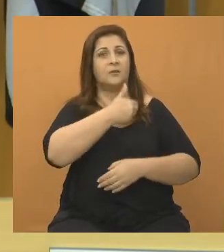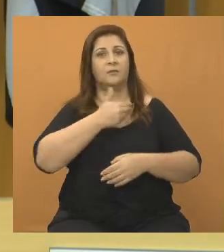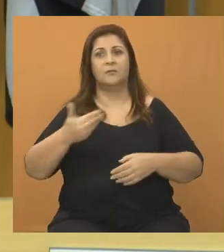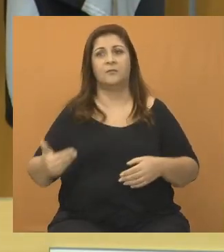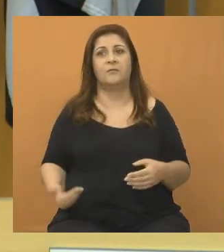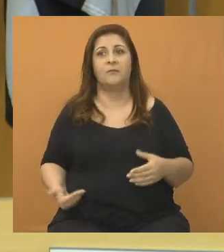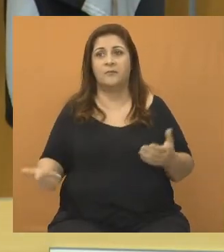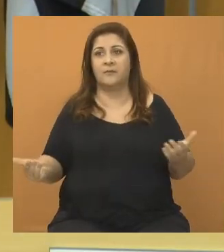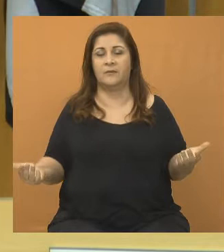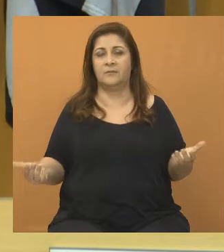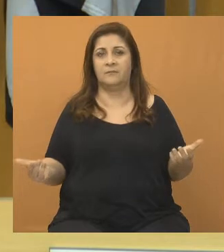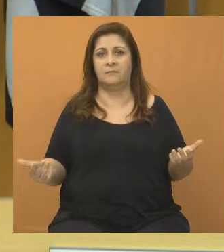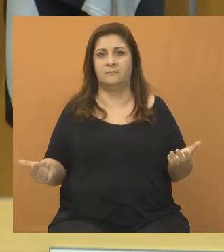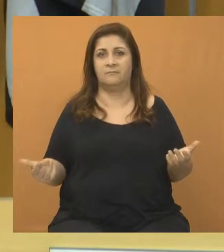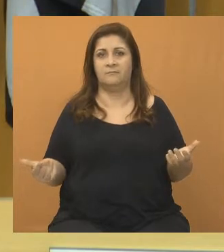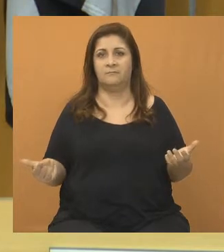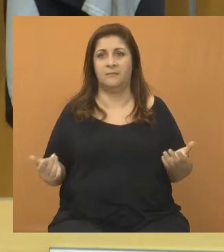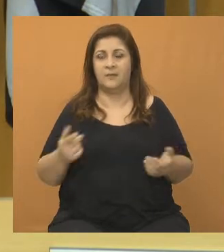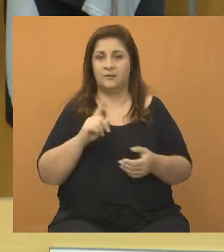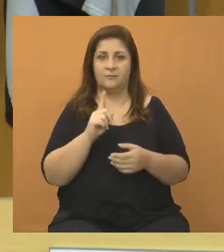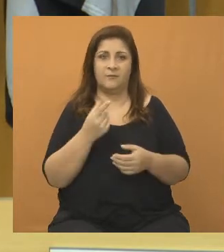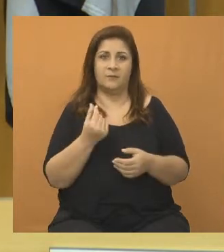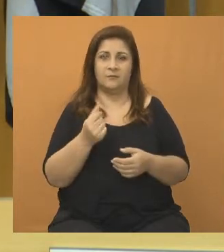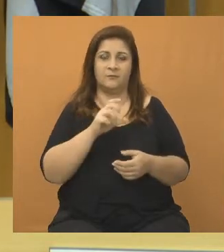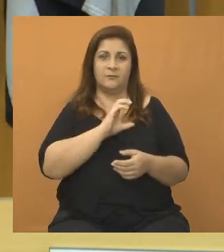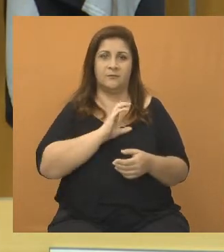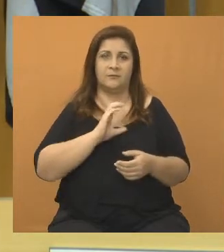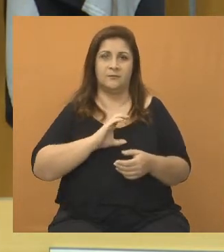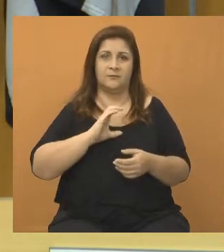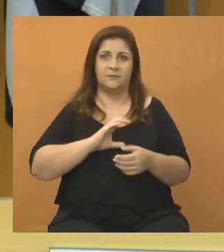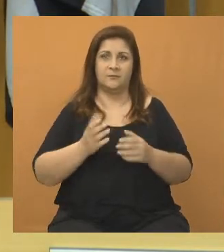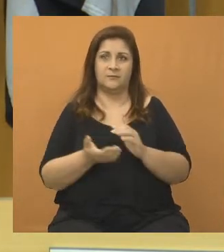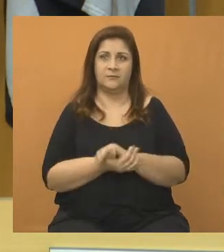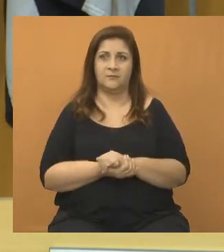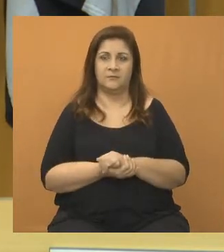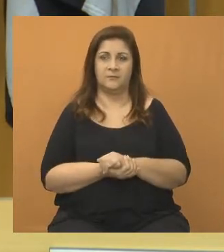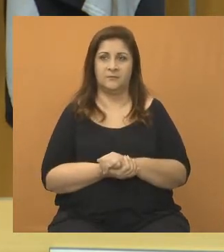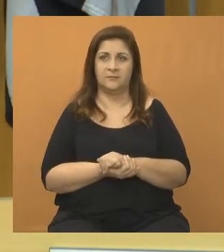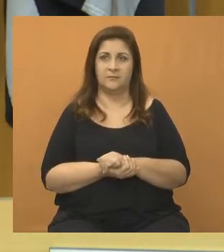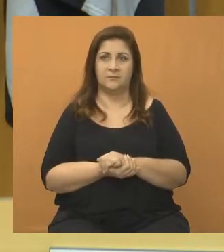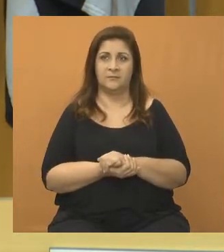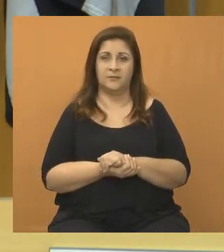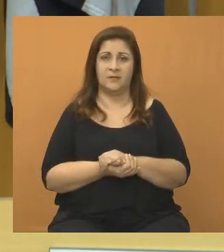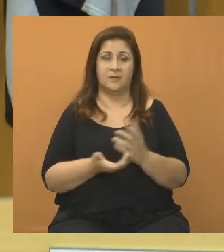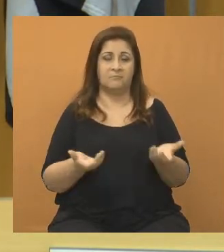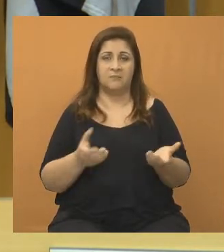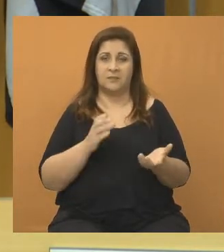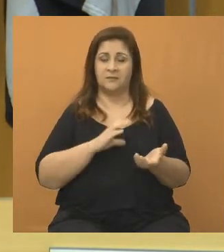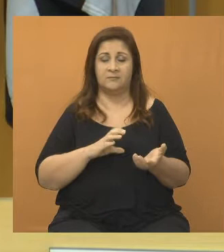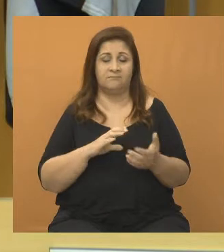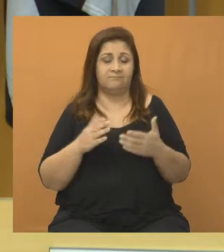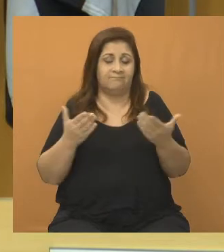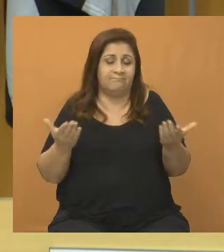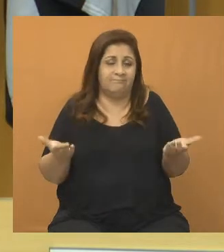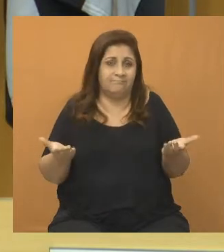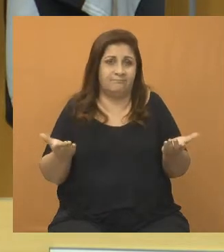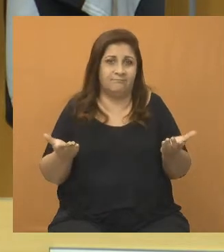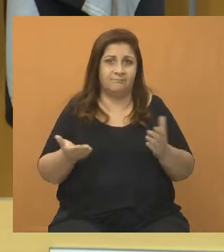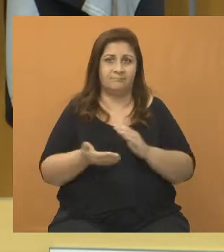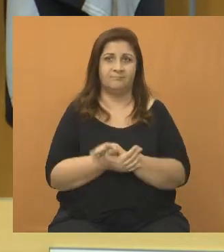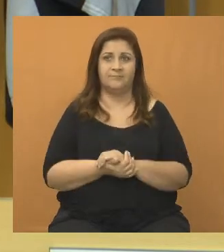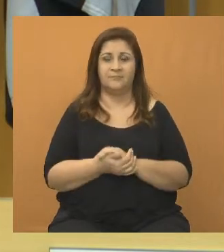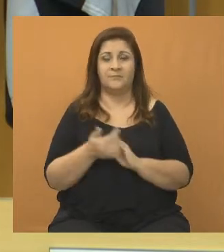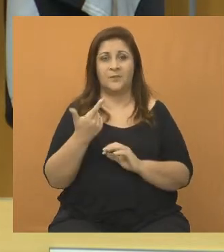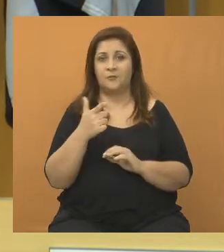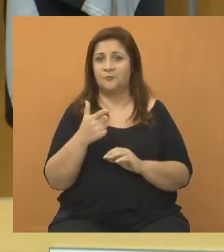toda a capacidade de atuação do município, né? Outra alçada de poder onde o município, infelizmente, não